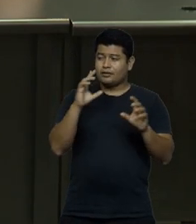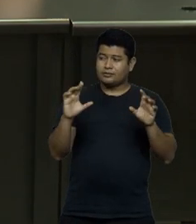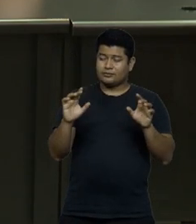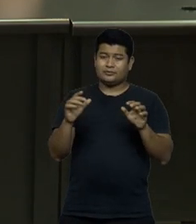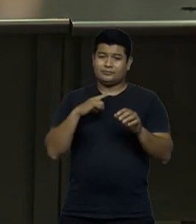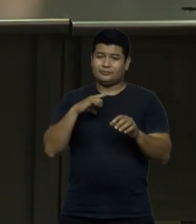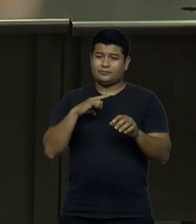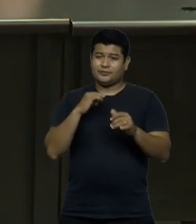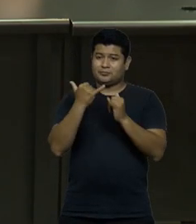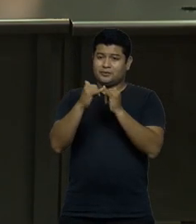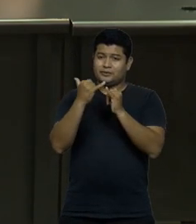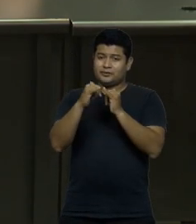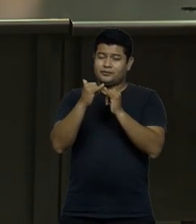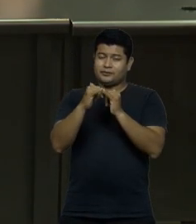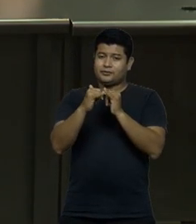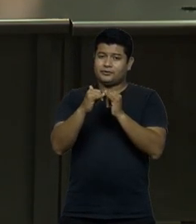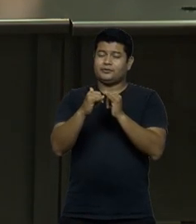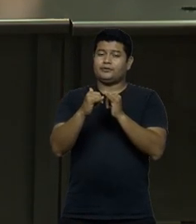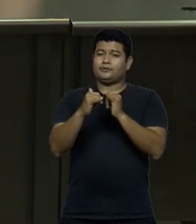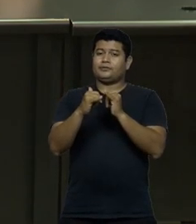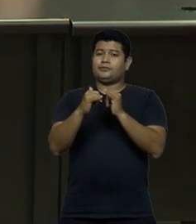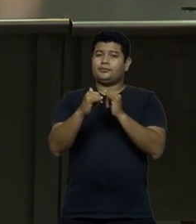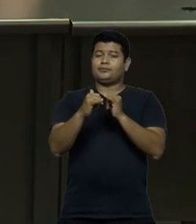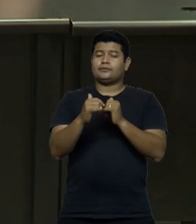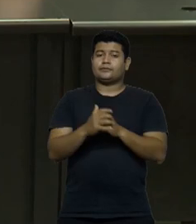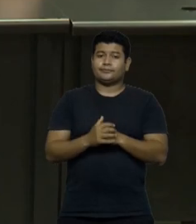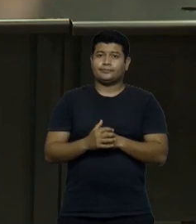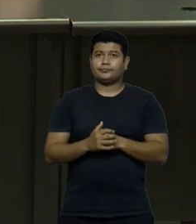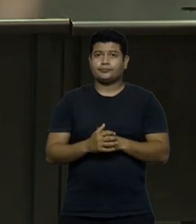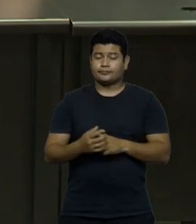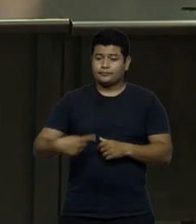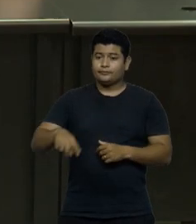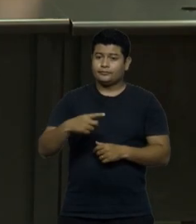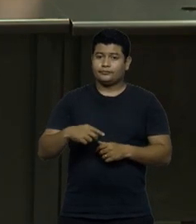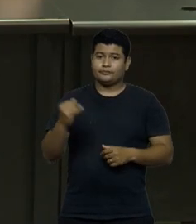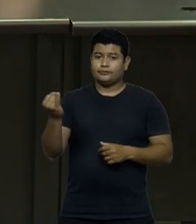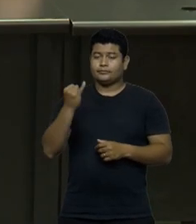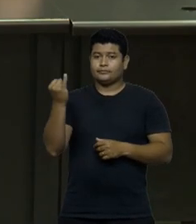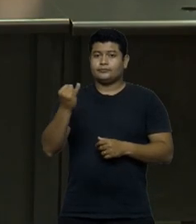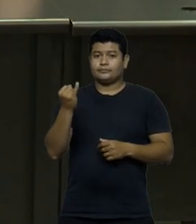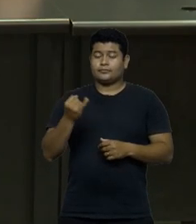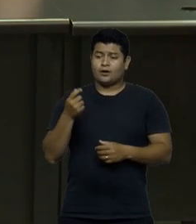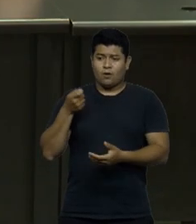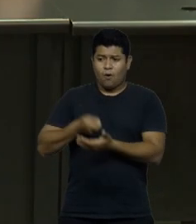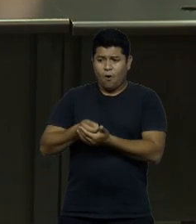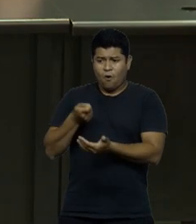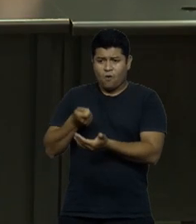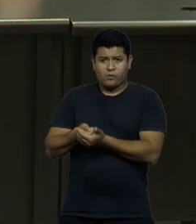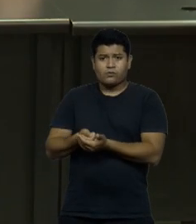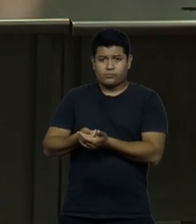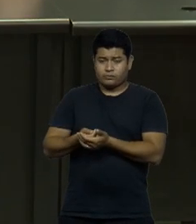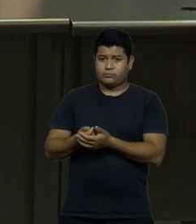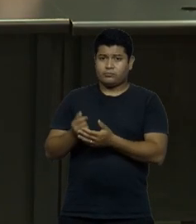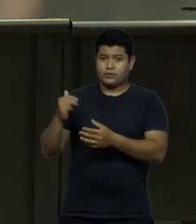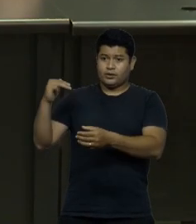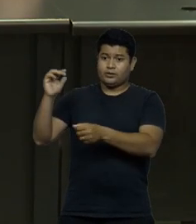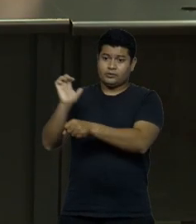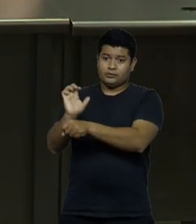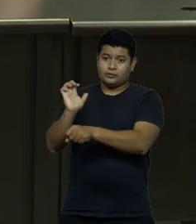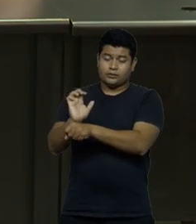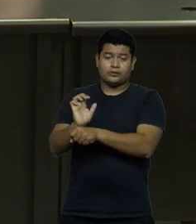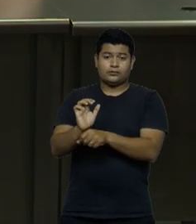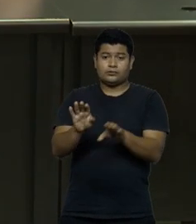é claro que é necessário né isso a gente vem cobrando do estado e dos Municípios Desde o ano aliás antes